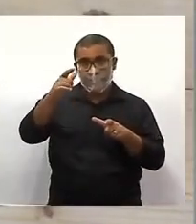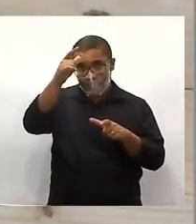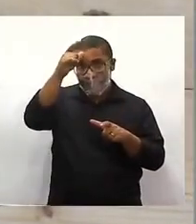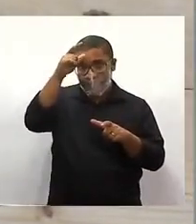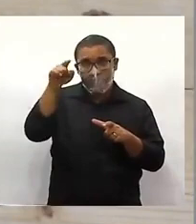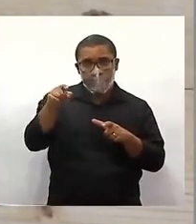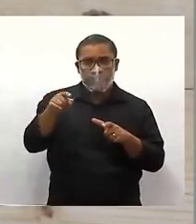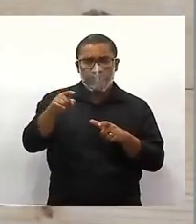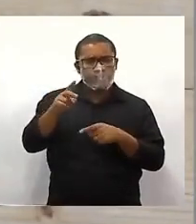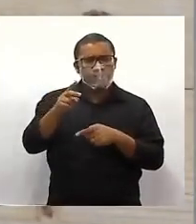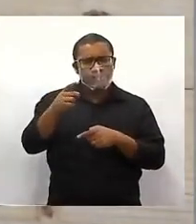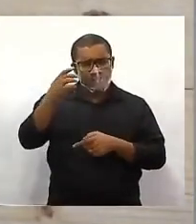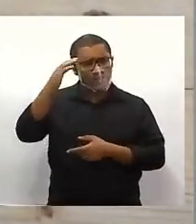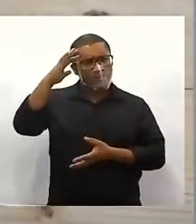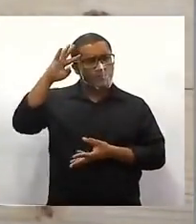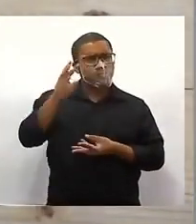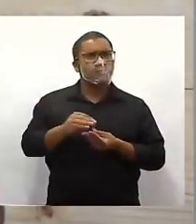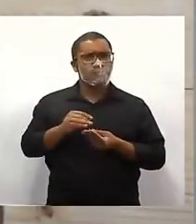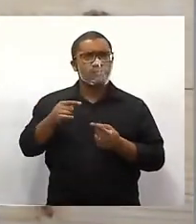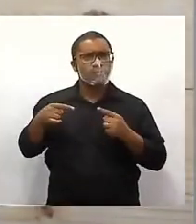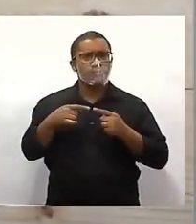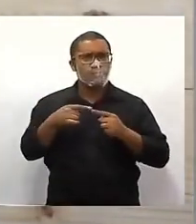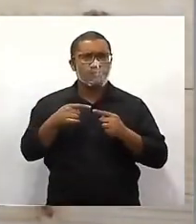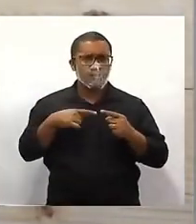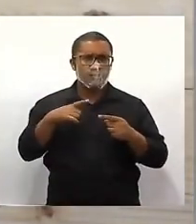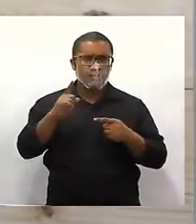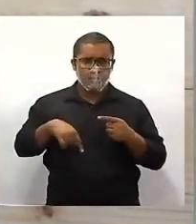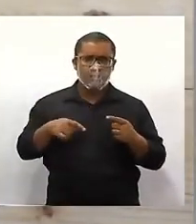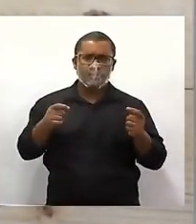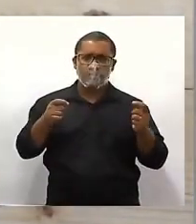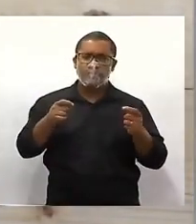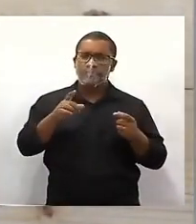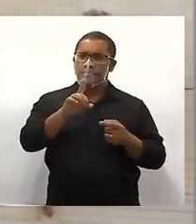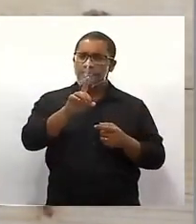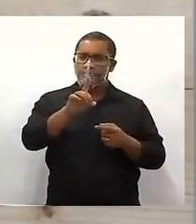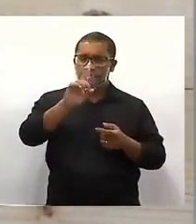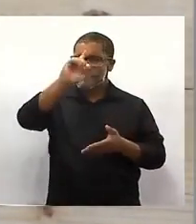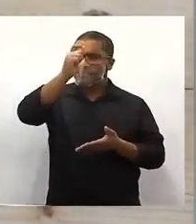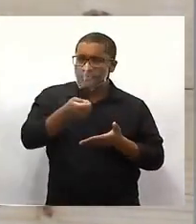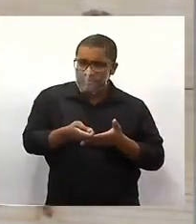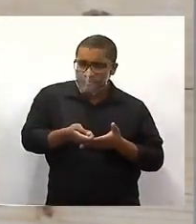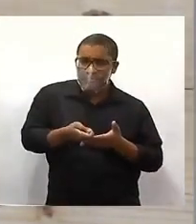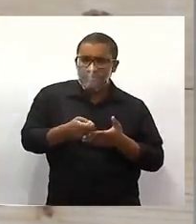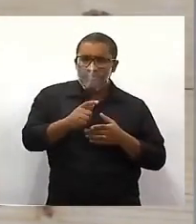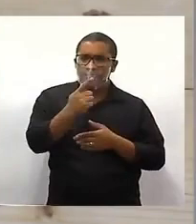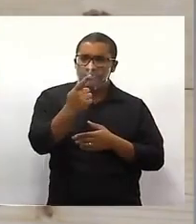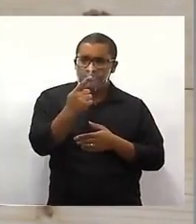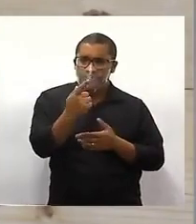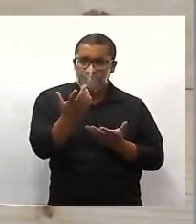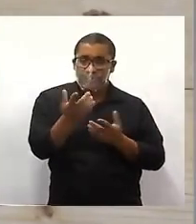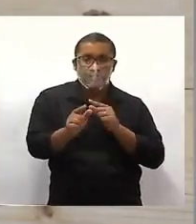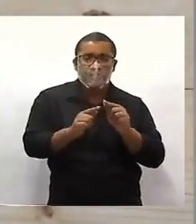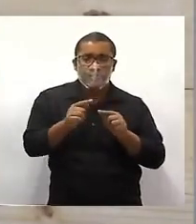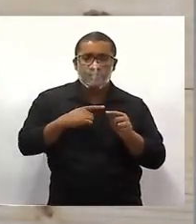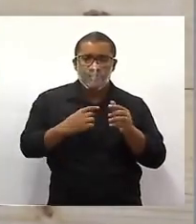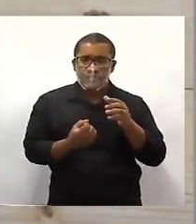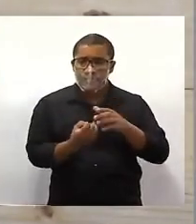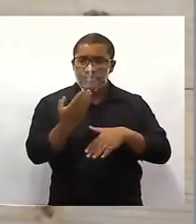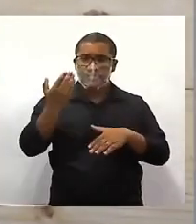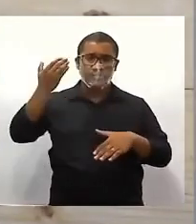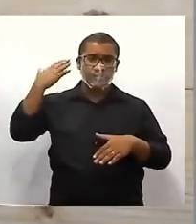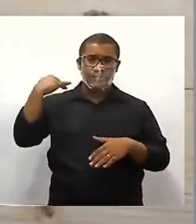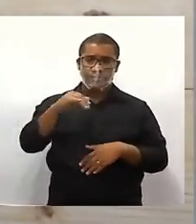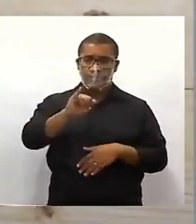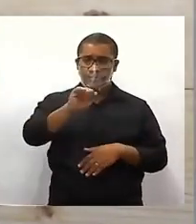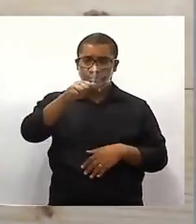determinismo geográfico, como o possibilismo geográfico, eles surgiram naquela época do imperialismo, na